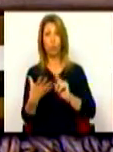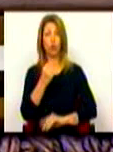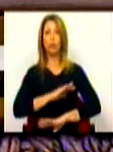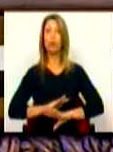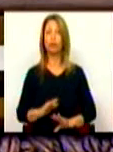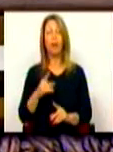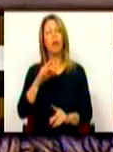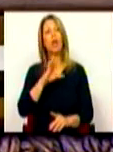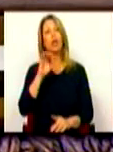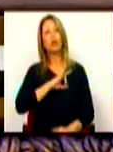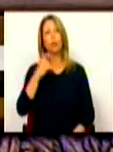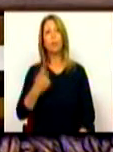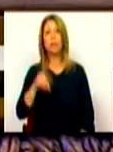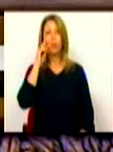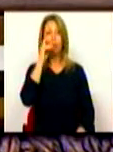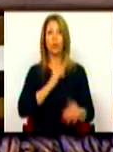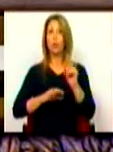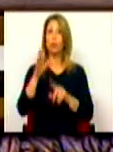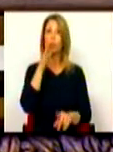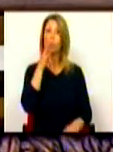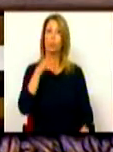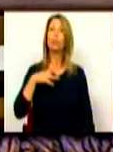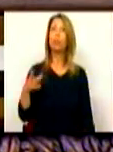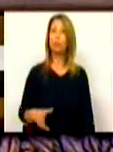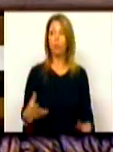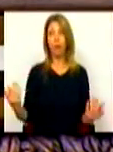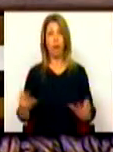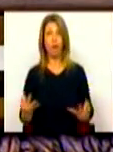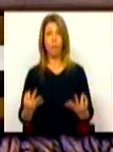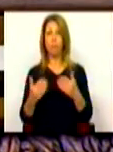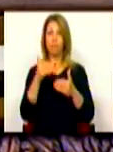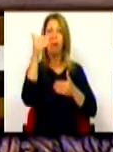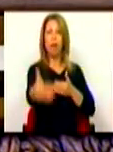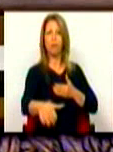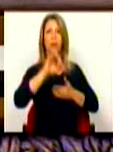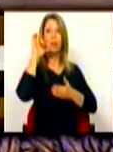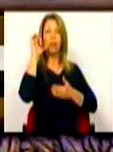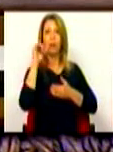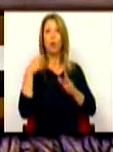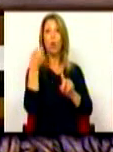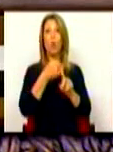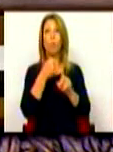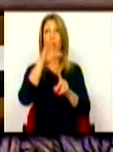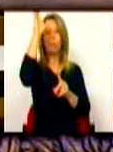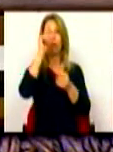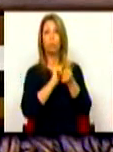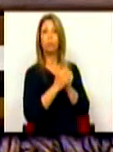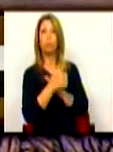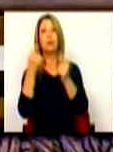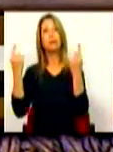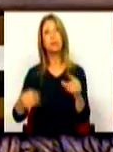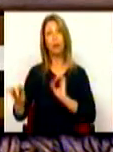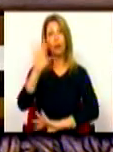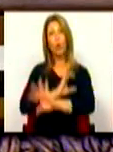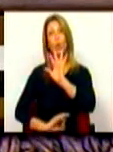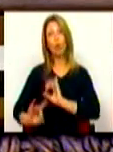Senhoras e Senhores Deputados, Portugal tem estado e continuará a estar na linha da frente no combate às alterações climáticas e na Europa